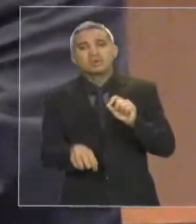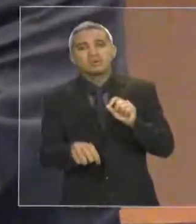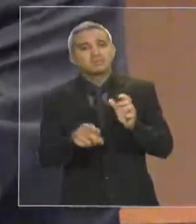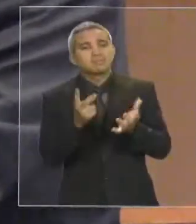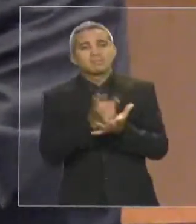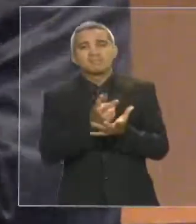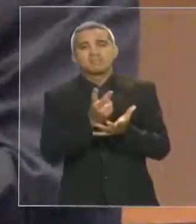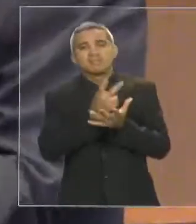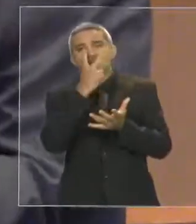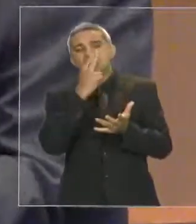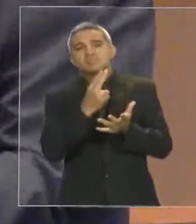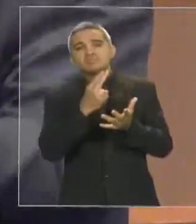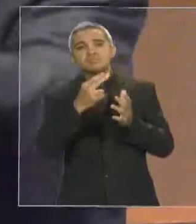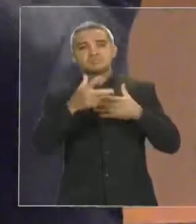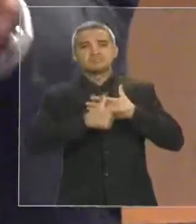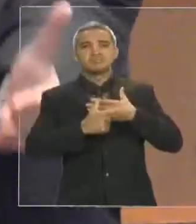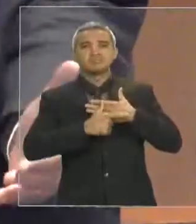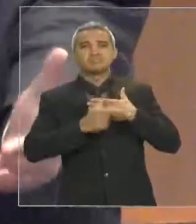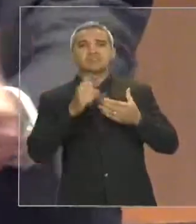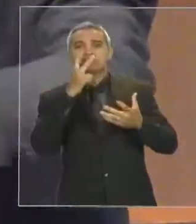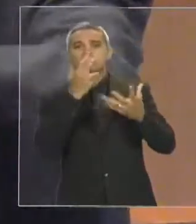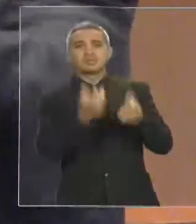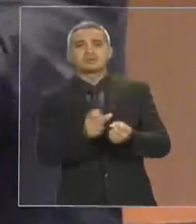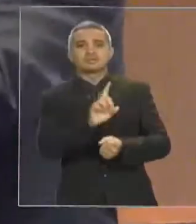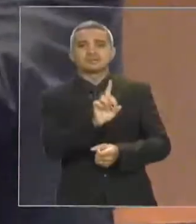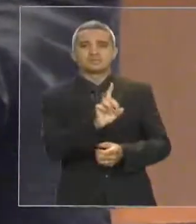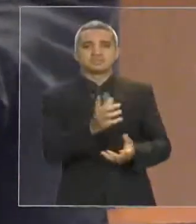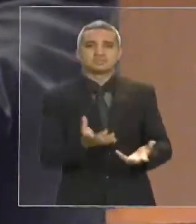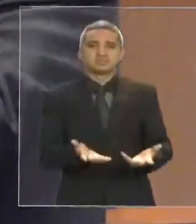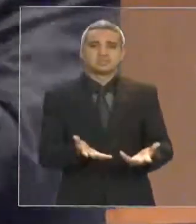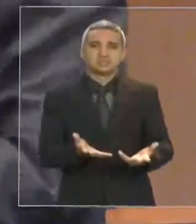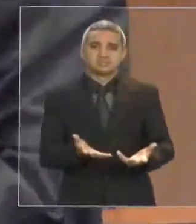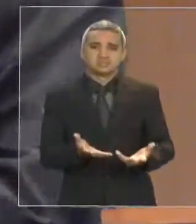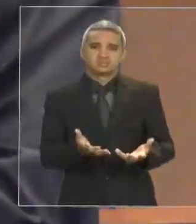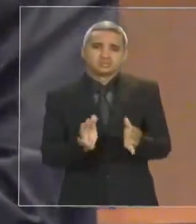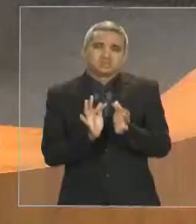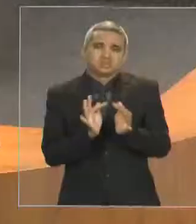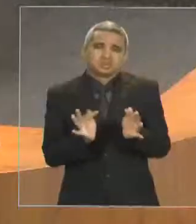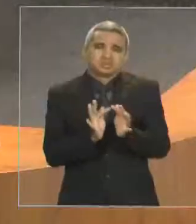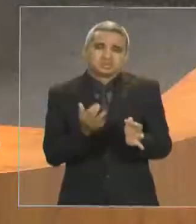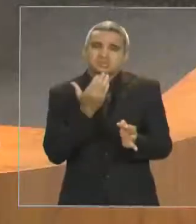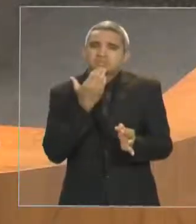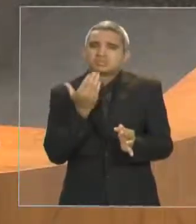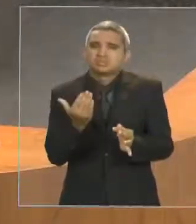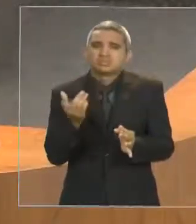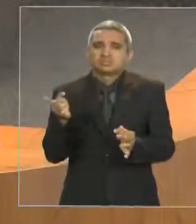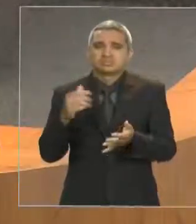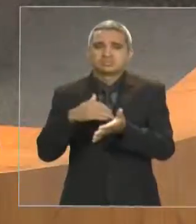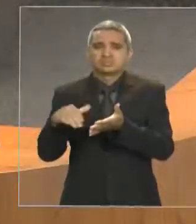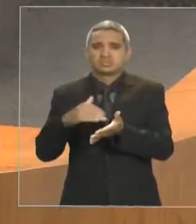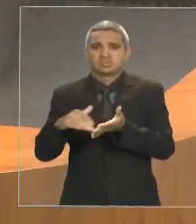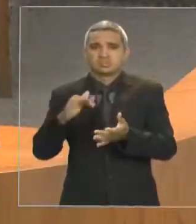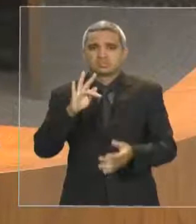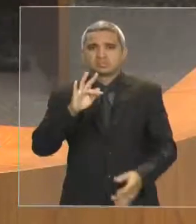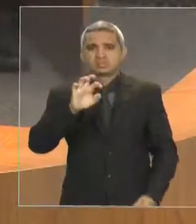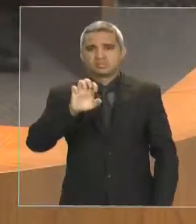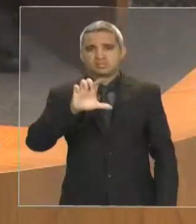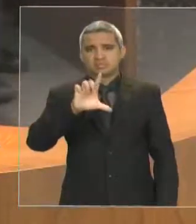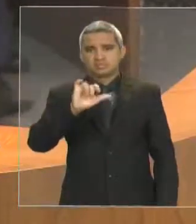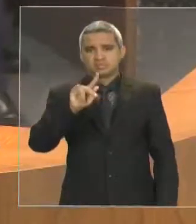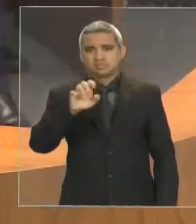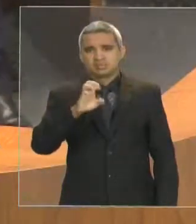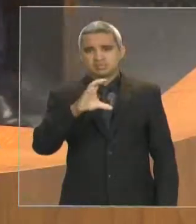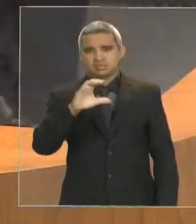simples pedido de informação ao secretário de Educação, Felipe Camarão, que é um jovem